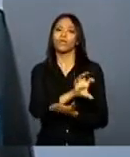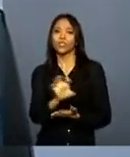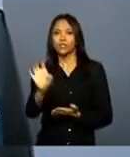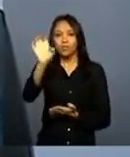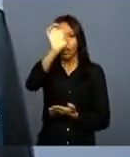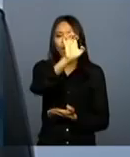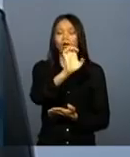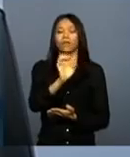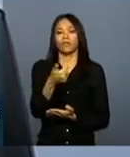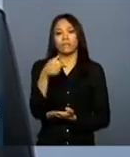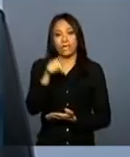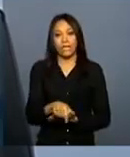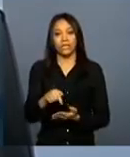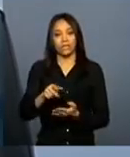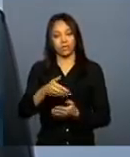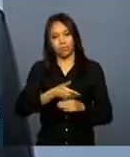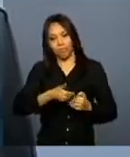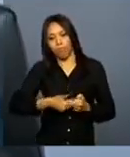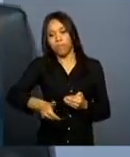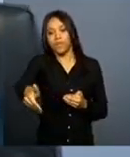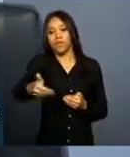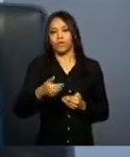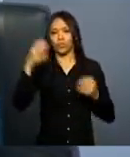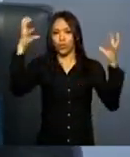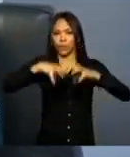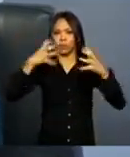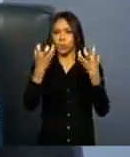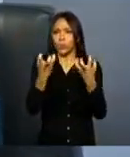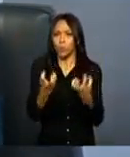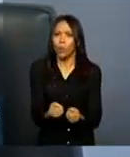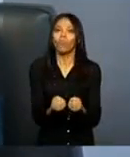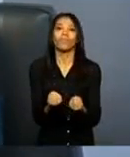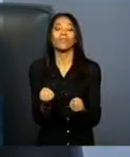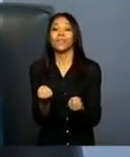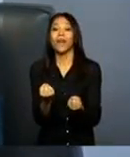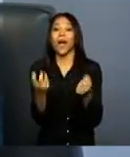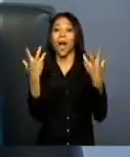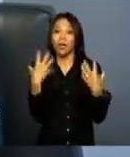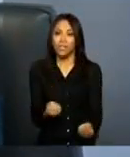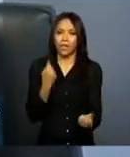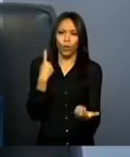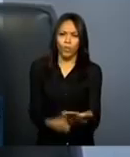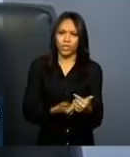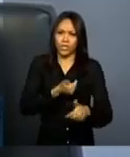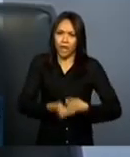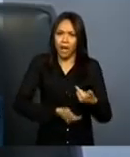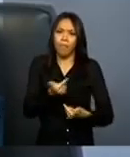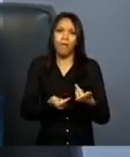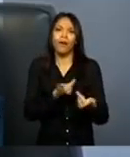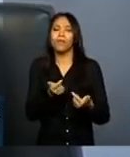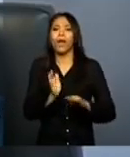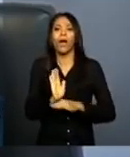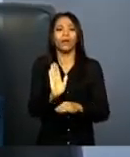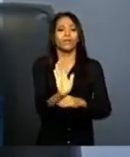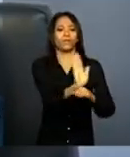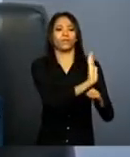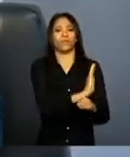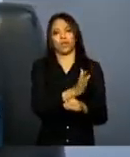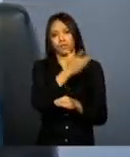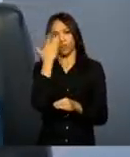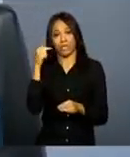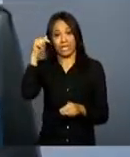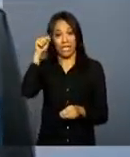no semiárido, nesse período de seca, se juntar para tentar fazer exatamente o oposto, garantir que essa